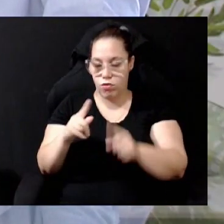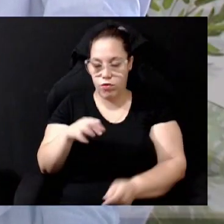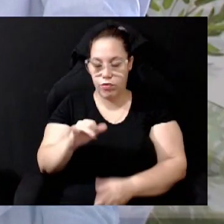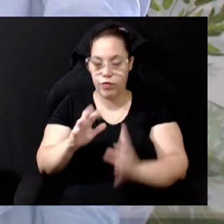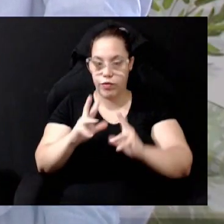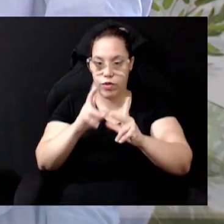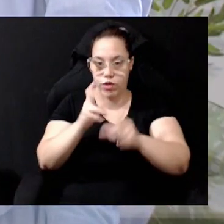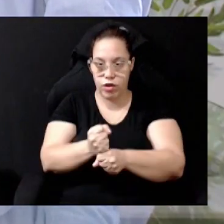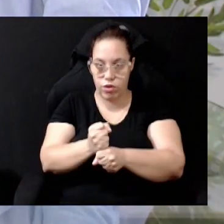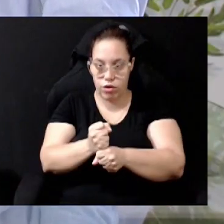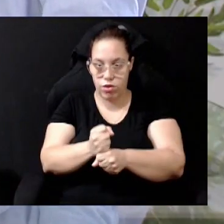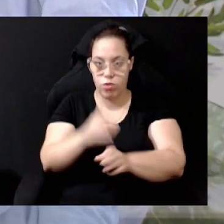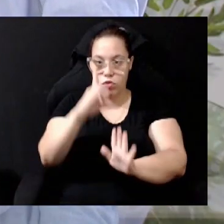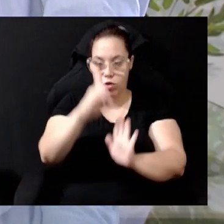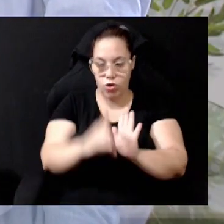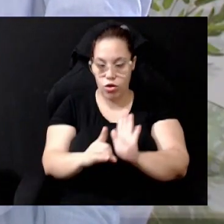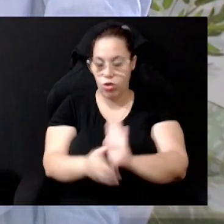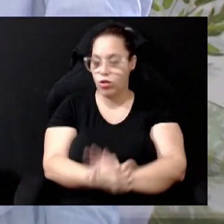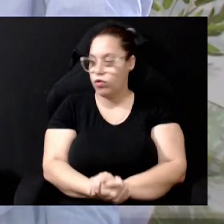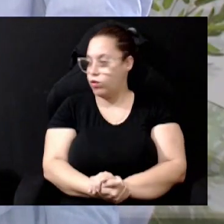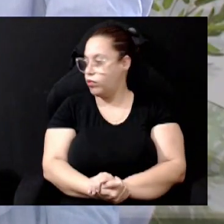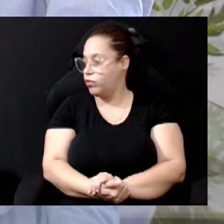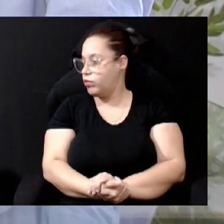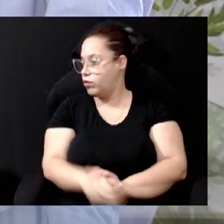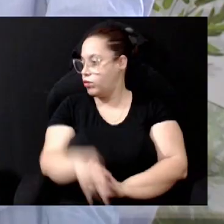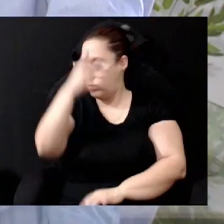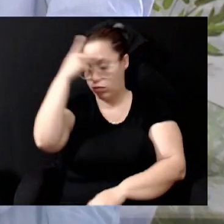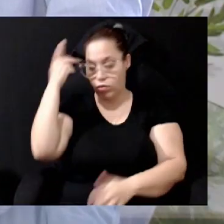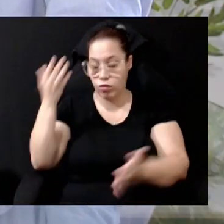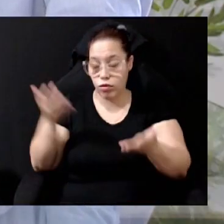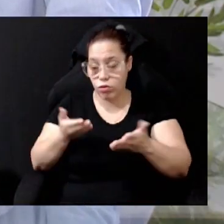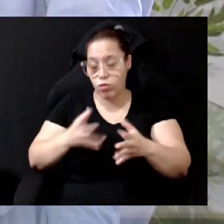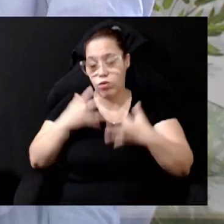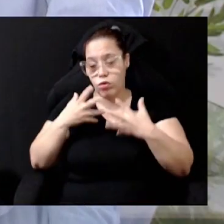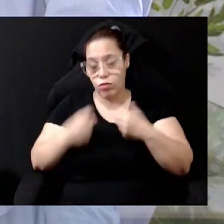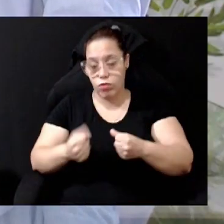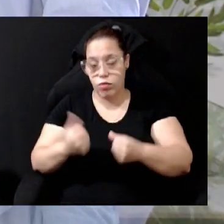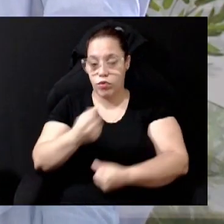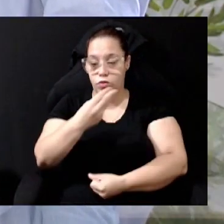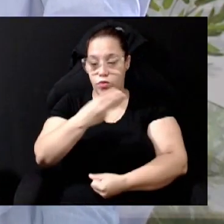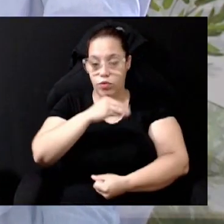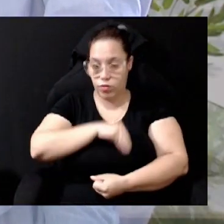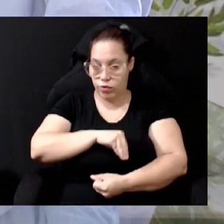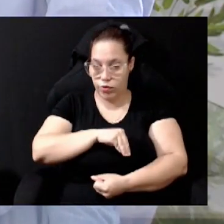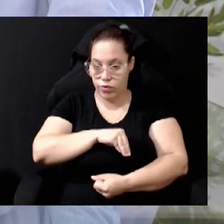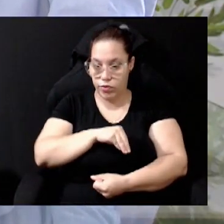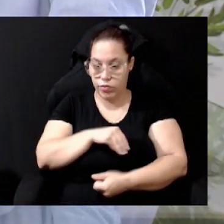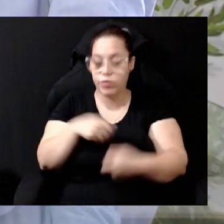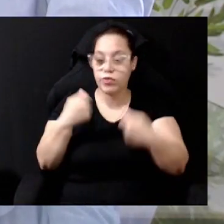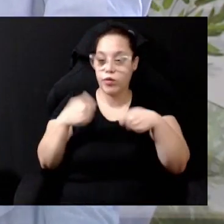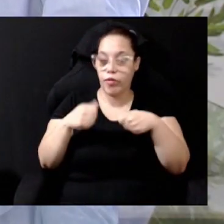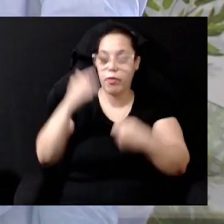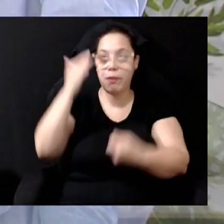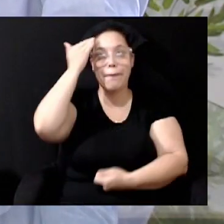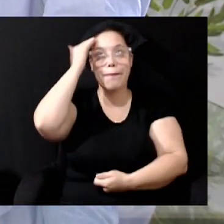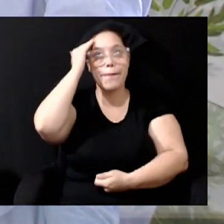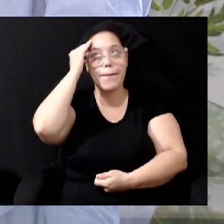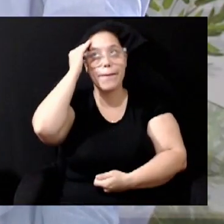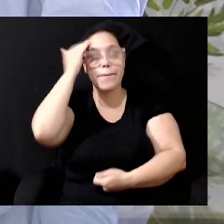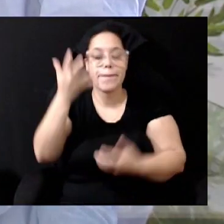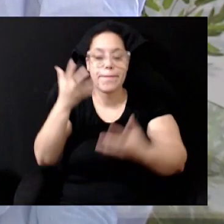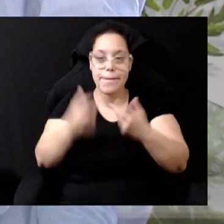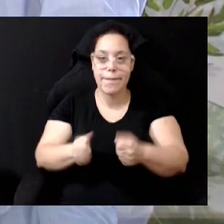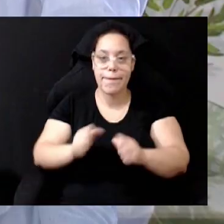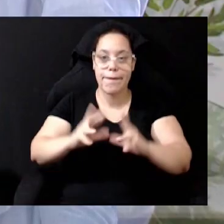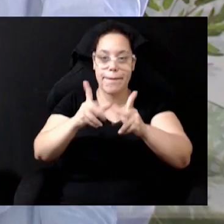tem por direito. Então, as pessoas, no momento que forem receber o seu 13º, precisam entender se estão recebendo na totalidade e aí